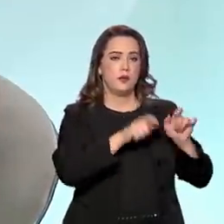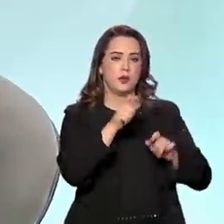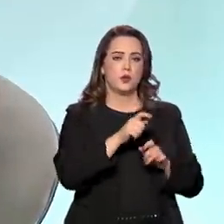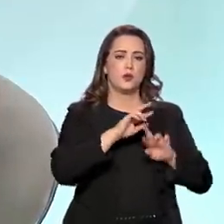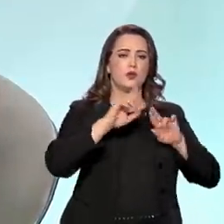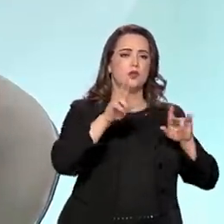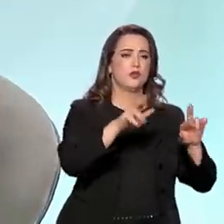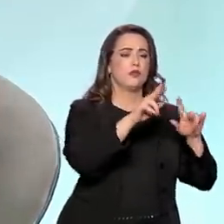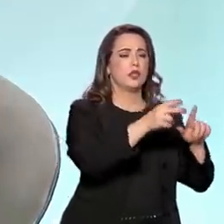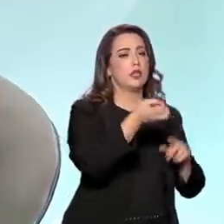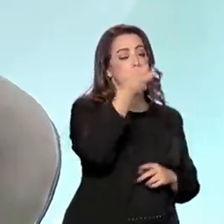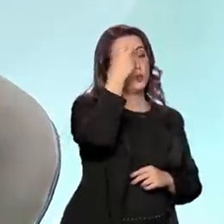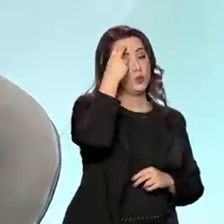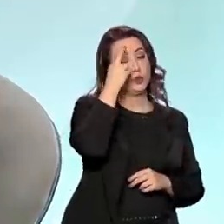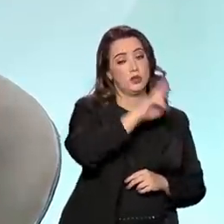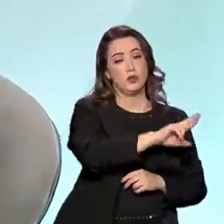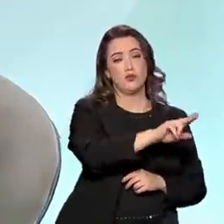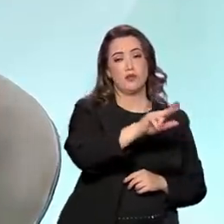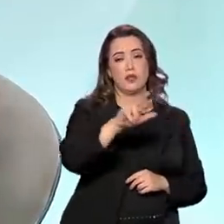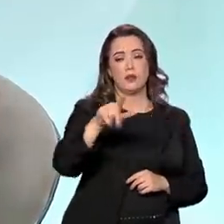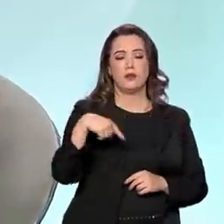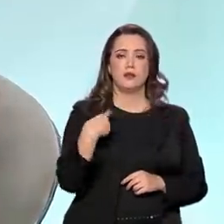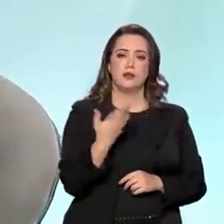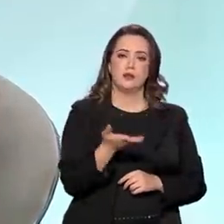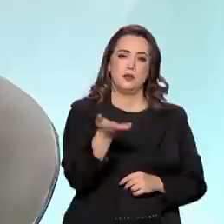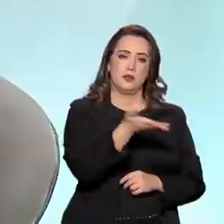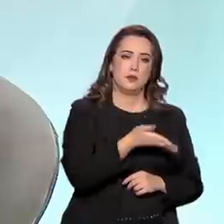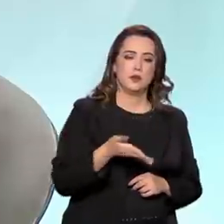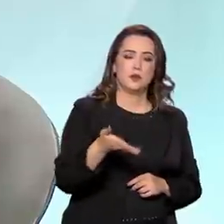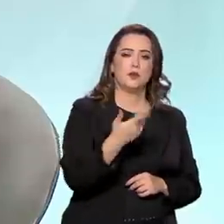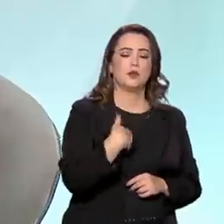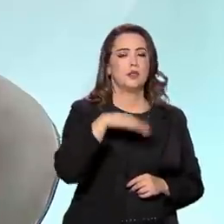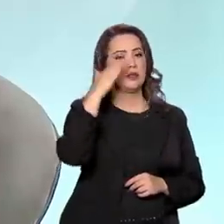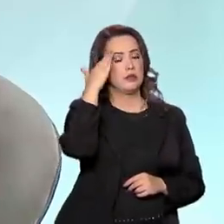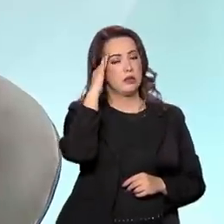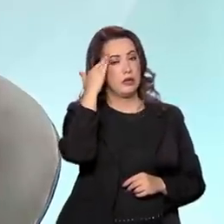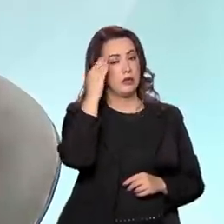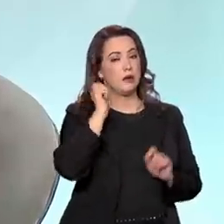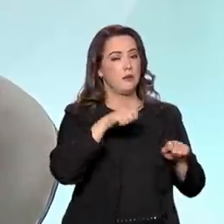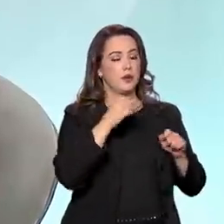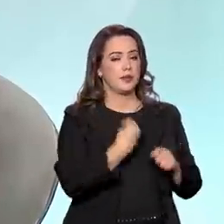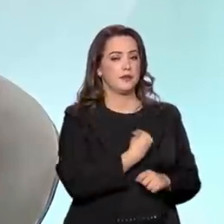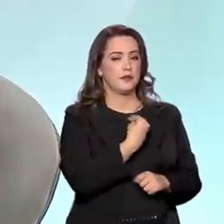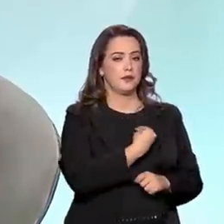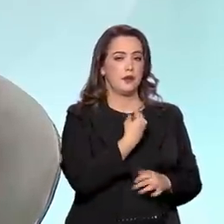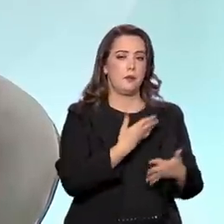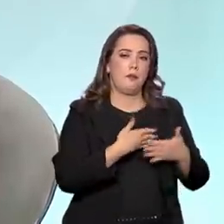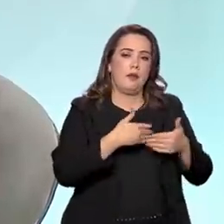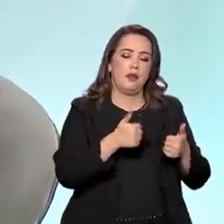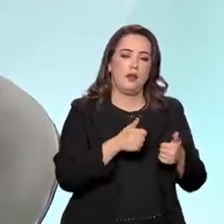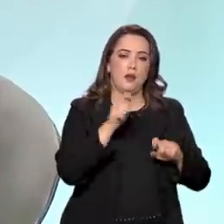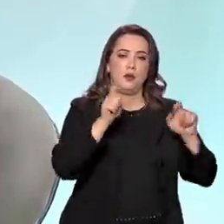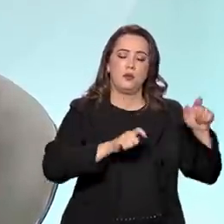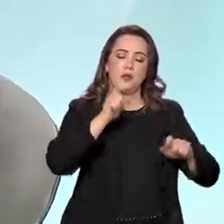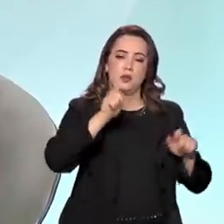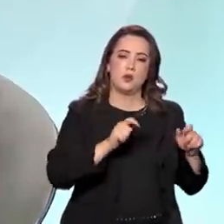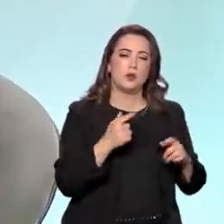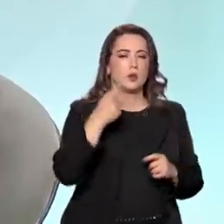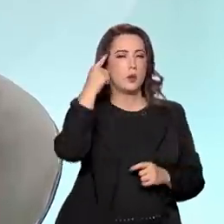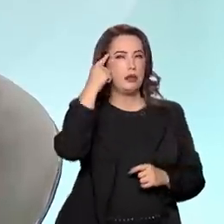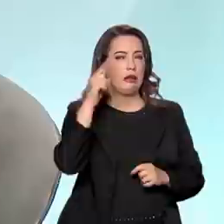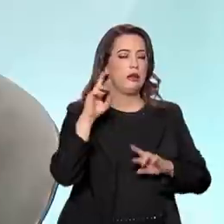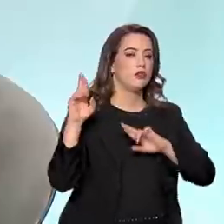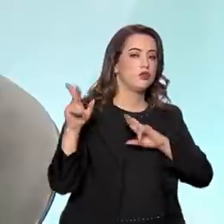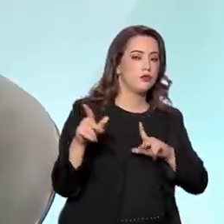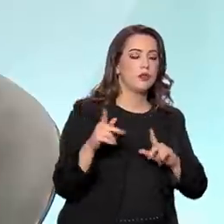como outras culturas outras informações não é fácil que ele entenda e saiba conviver com pessoas né então com outras